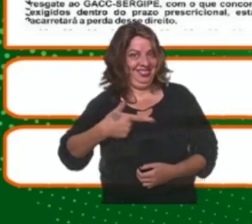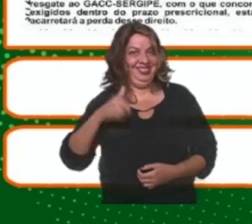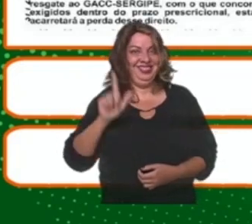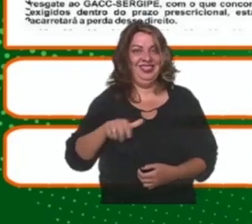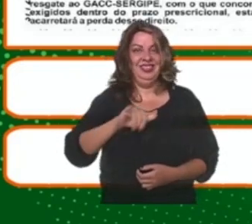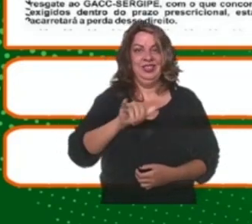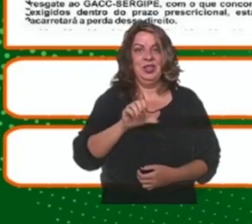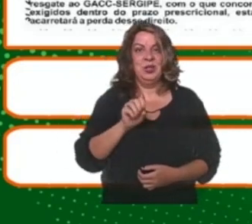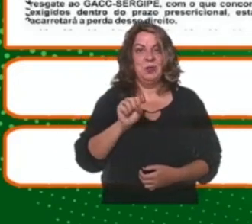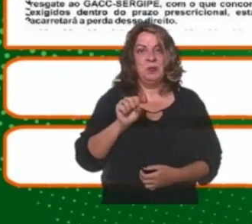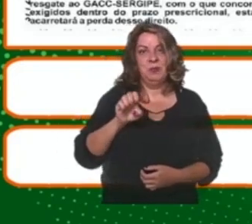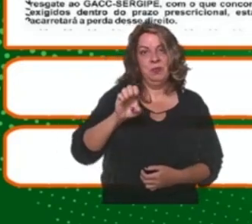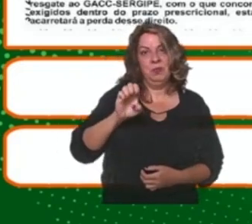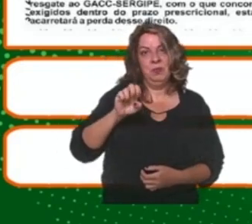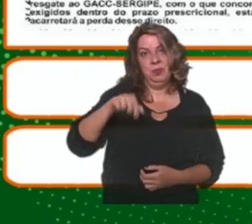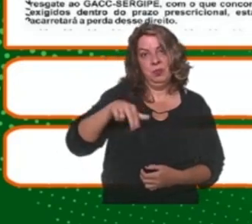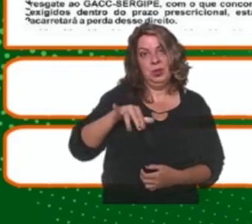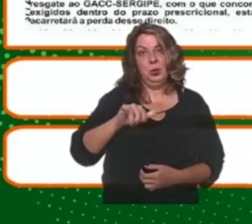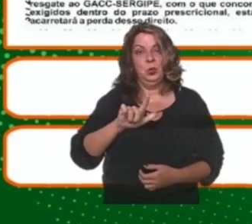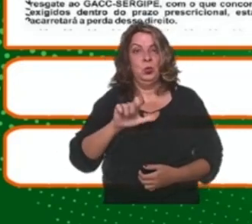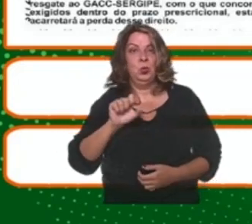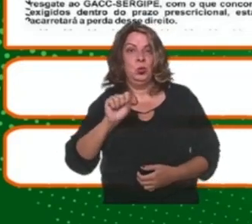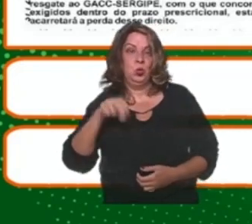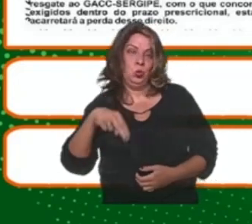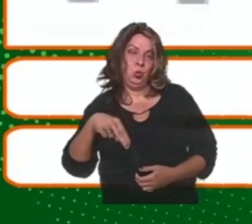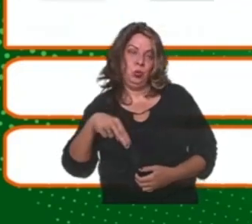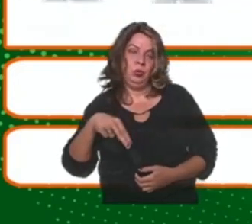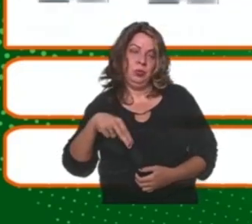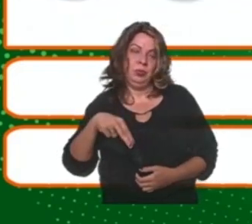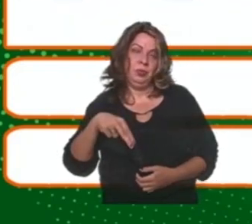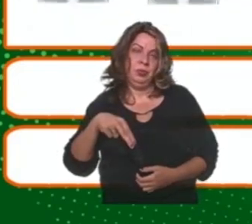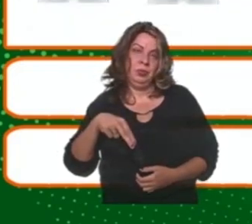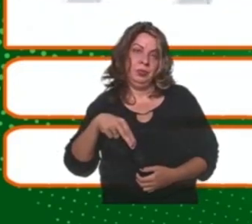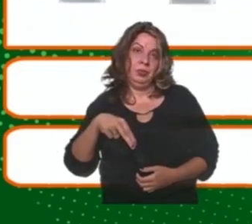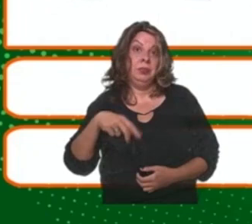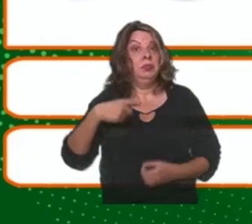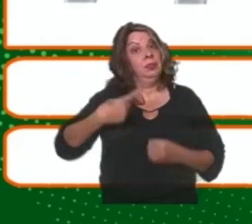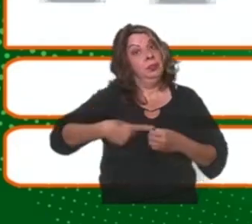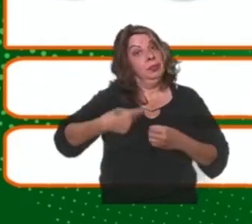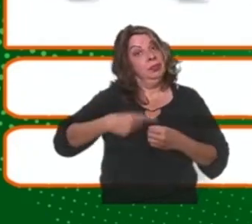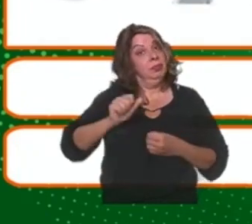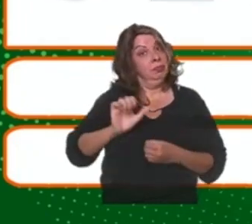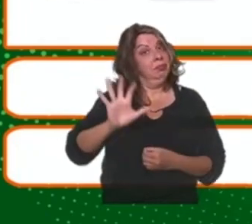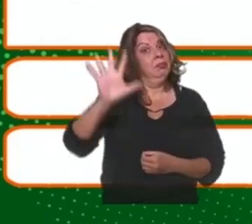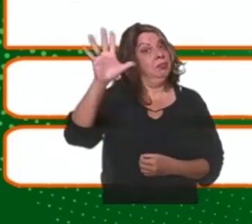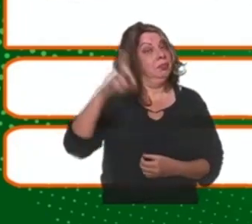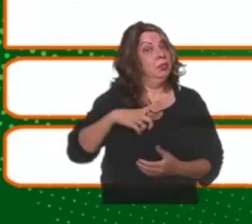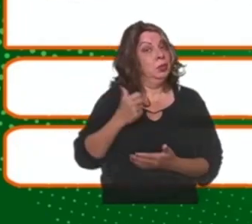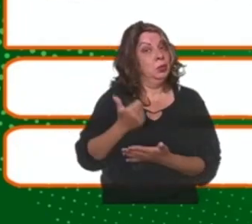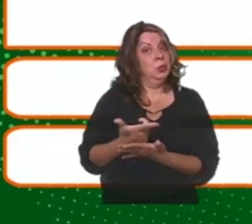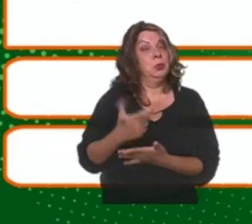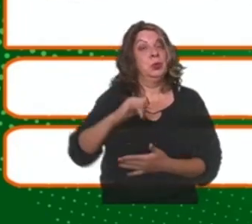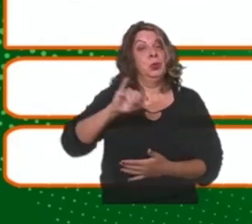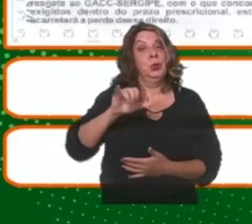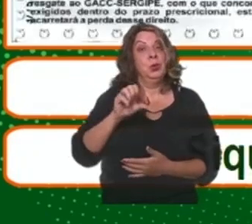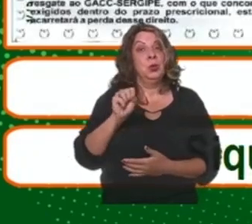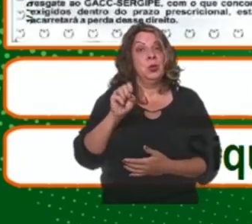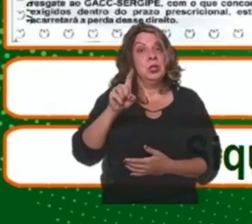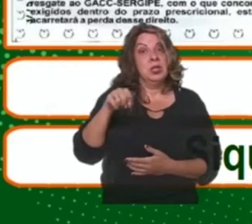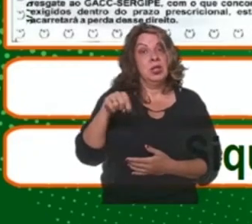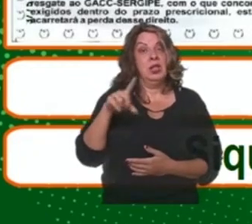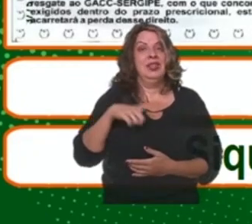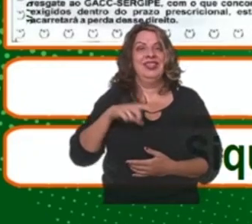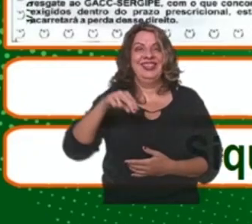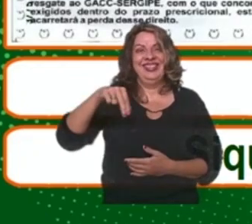646632, Josenilson Carneiro aí, ó, do Nascimento, é de Lagarto, adquiriu com José Milton também aí na